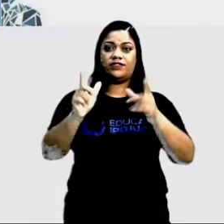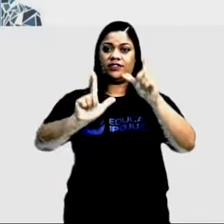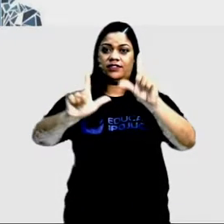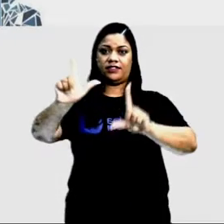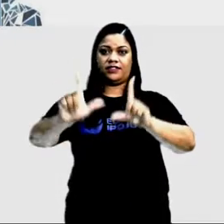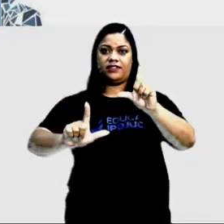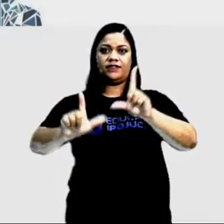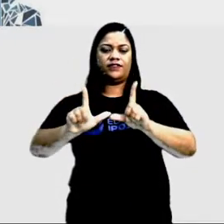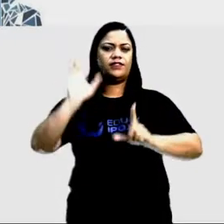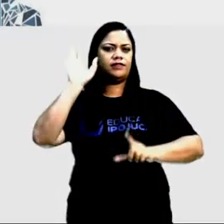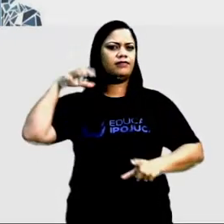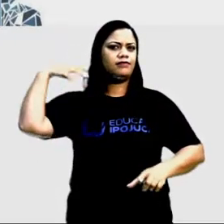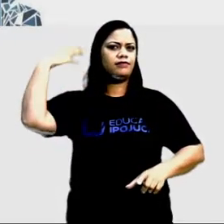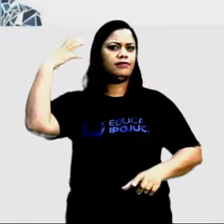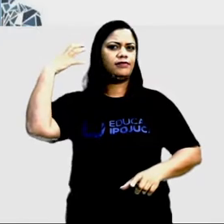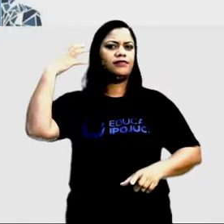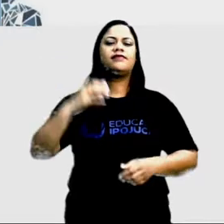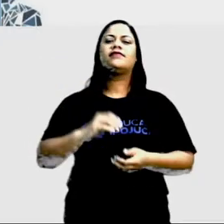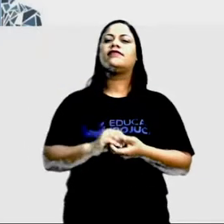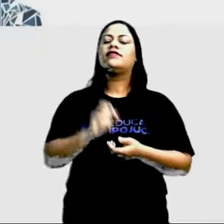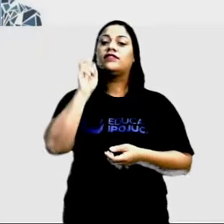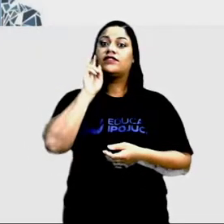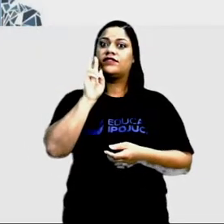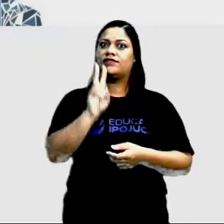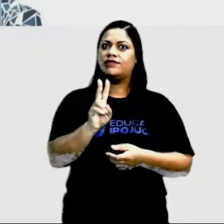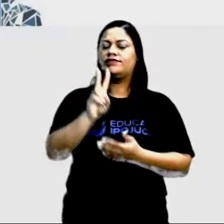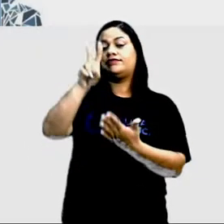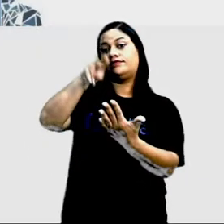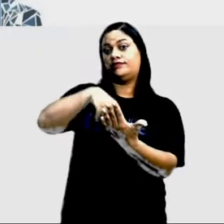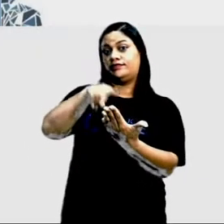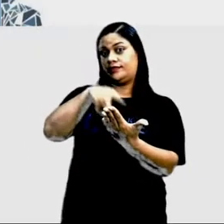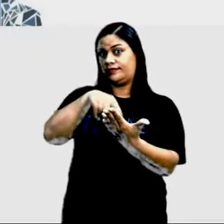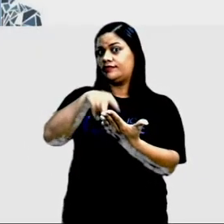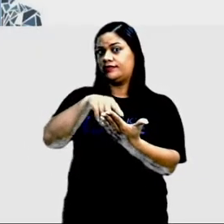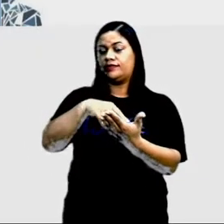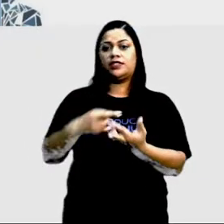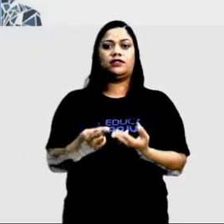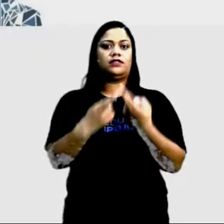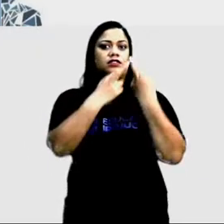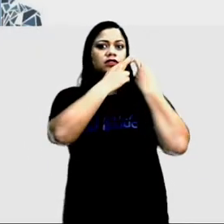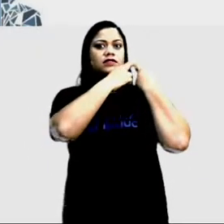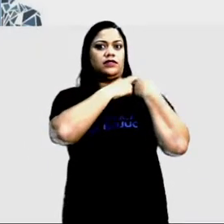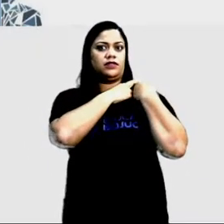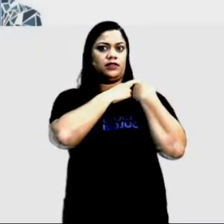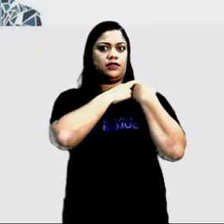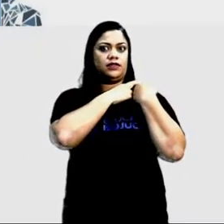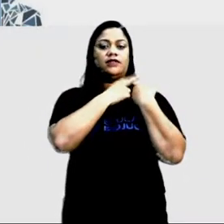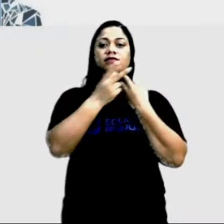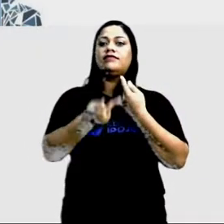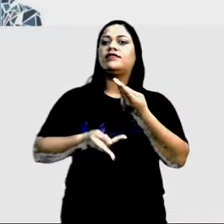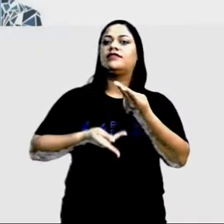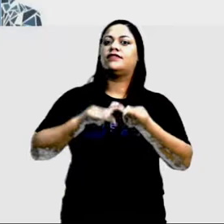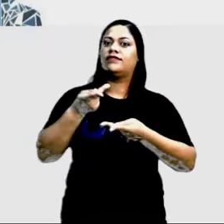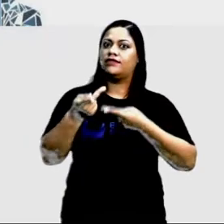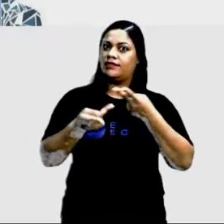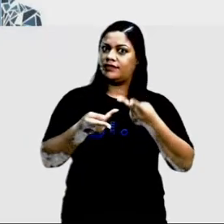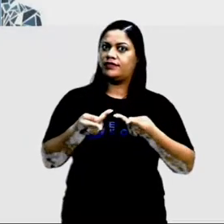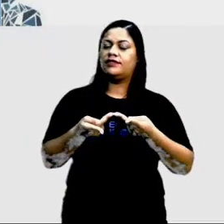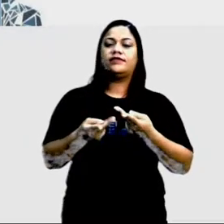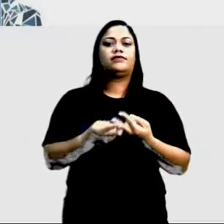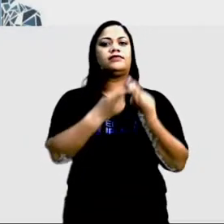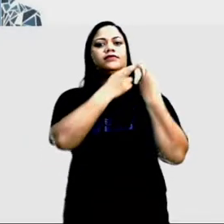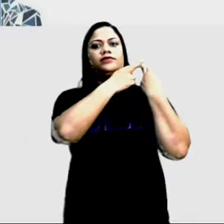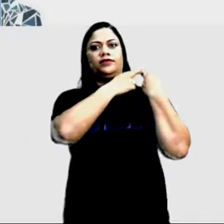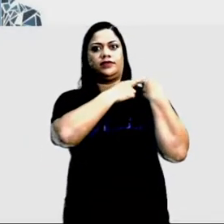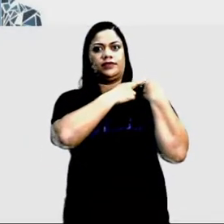TVs e rádios. Quando a gente lê um artigo de opinião, a responsabilidade daquela fala, a